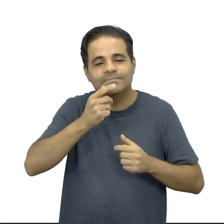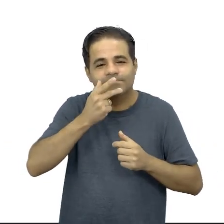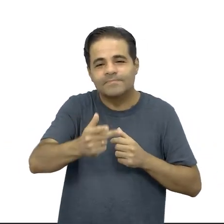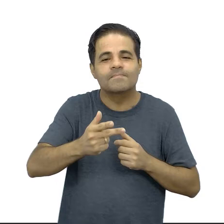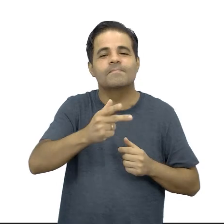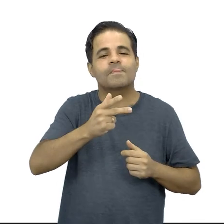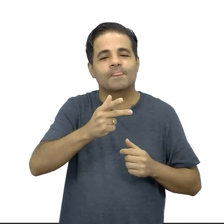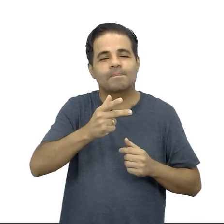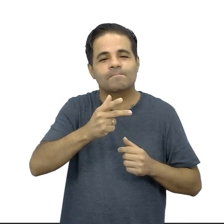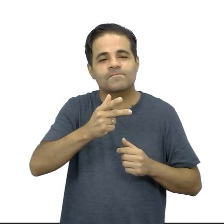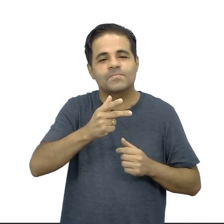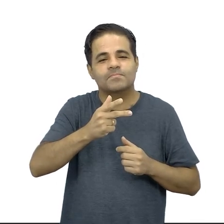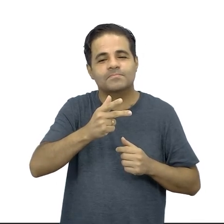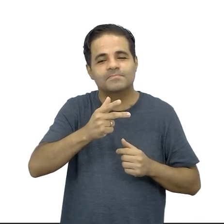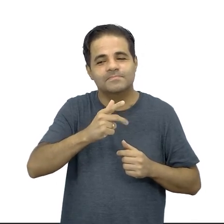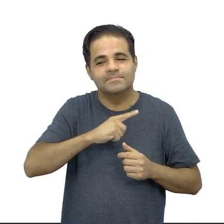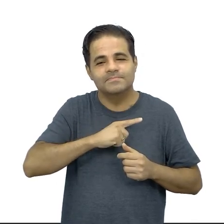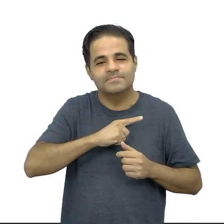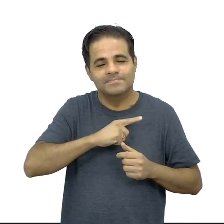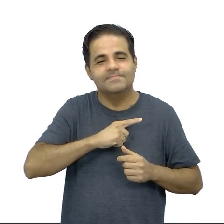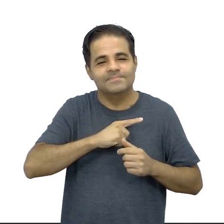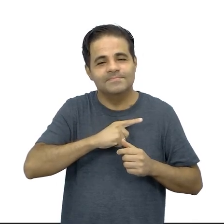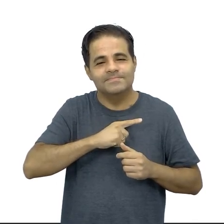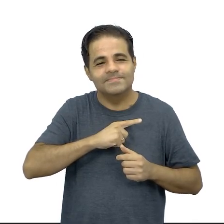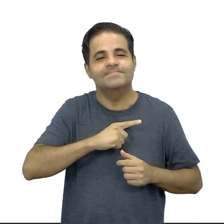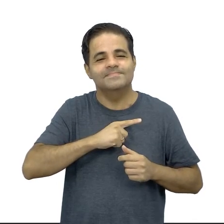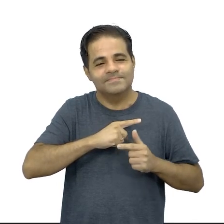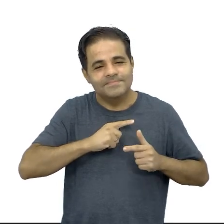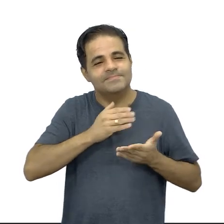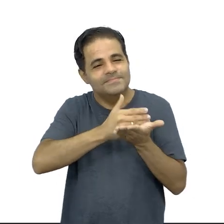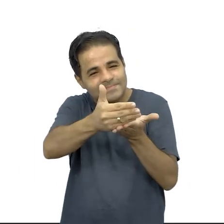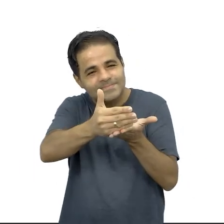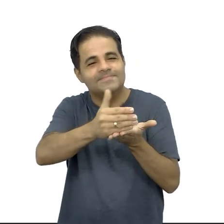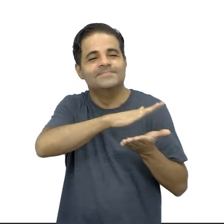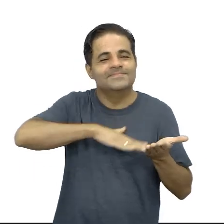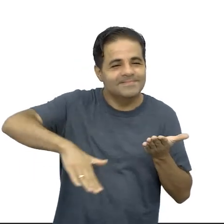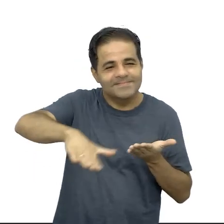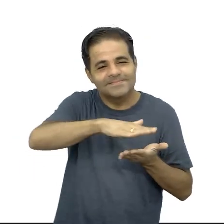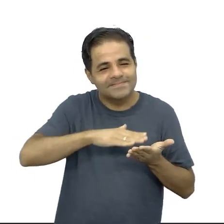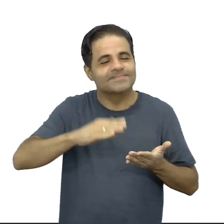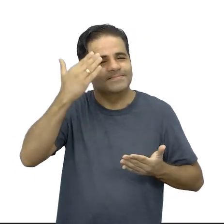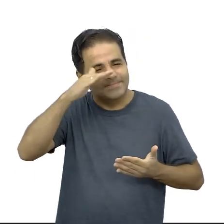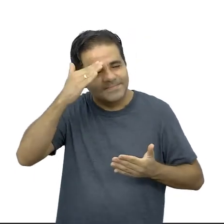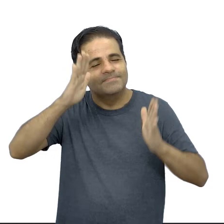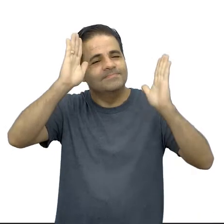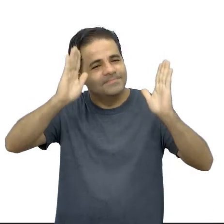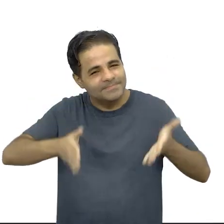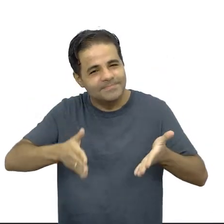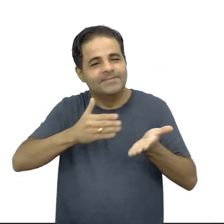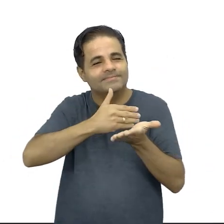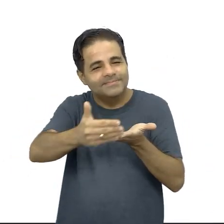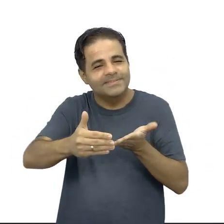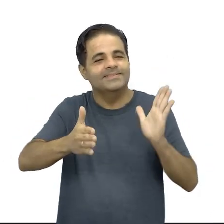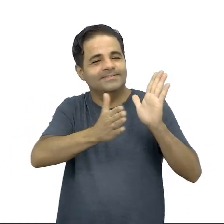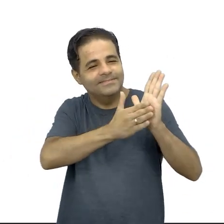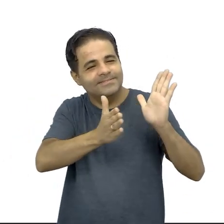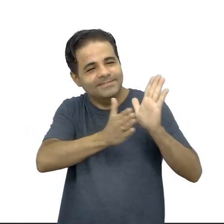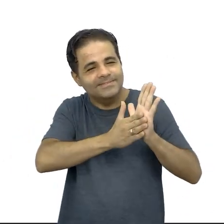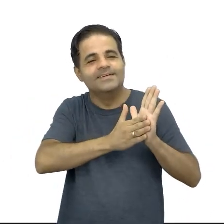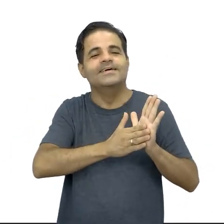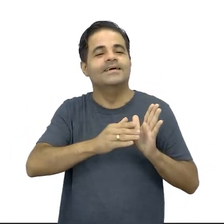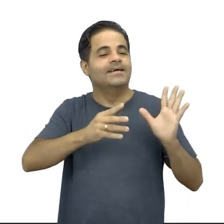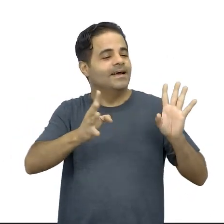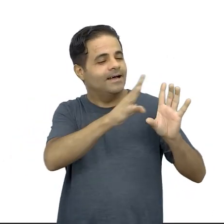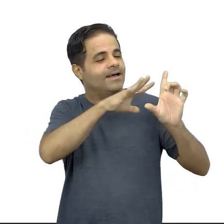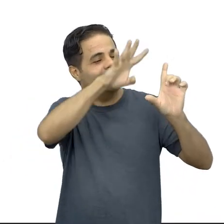de habilidades essenciais. Então, para iniciar, agora que nós já entendemos, né, um pouquinho dessa proposta da